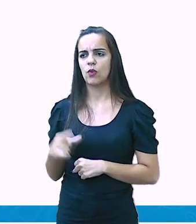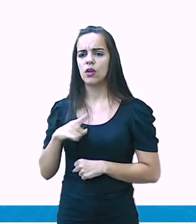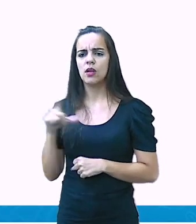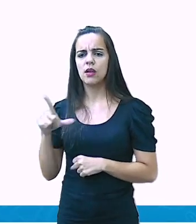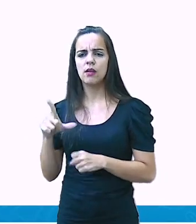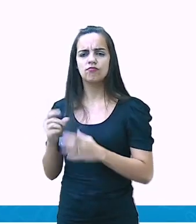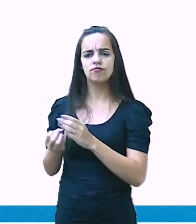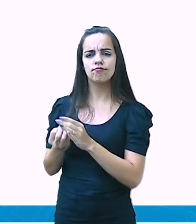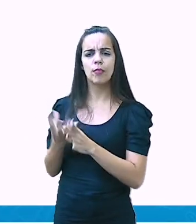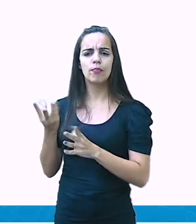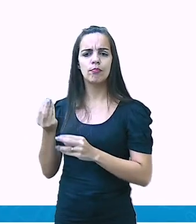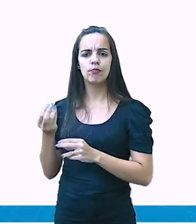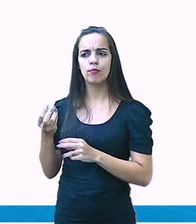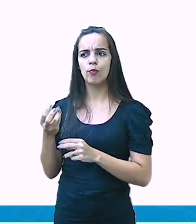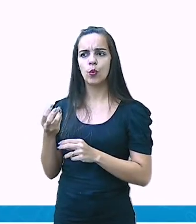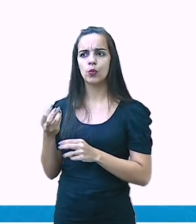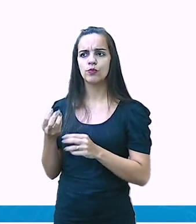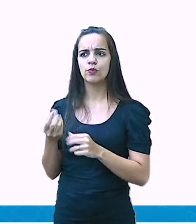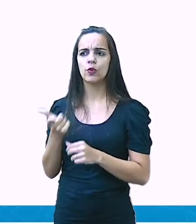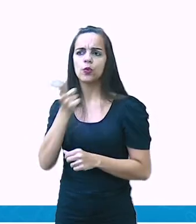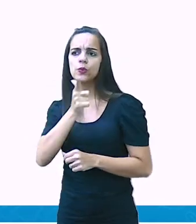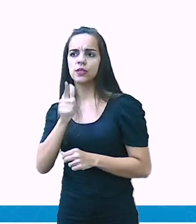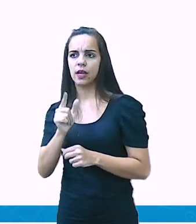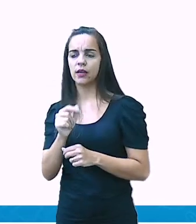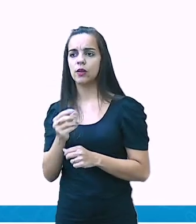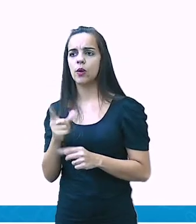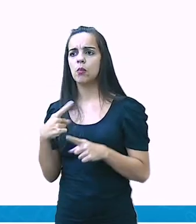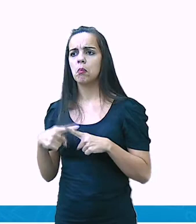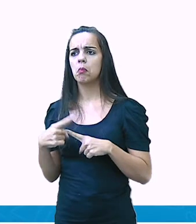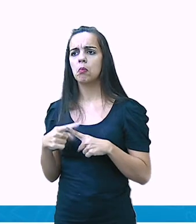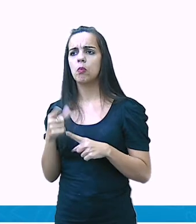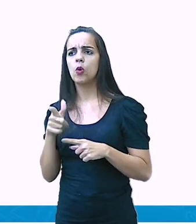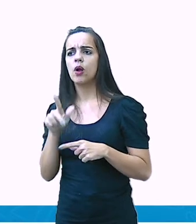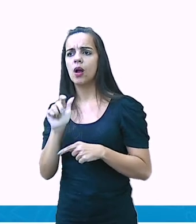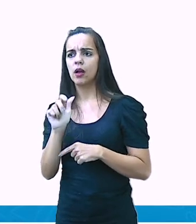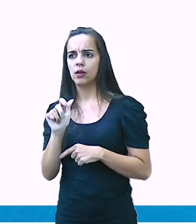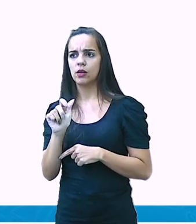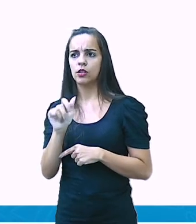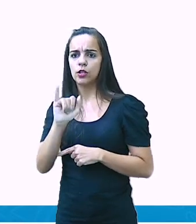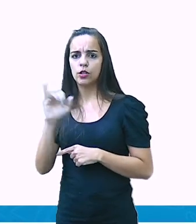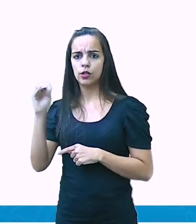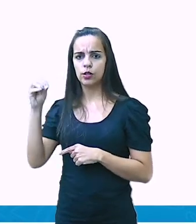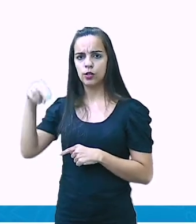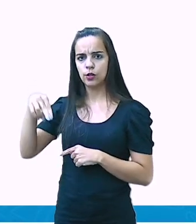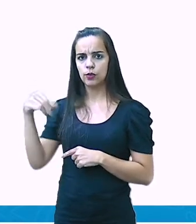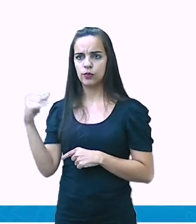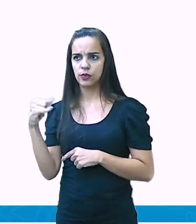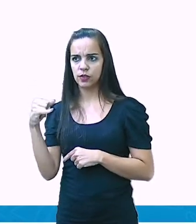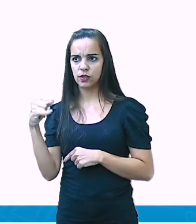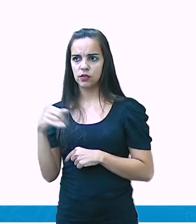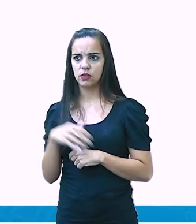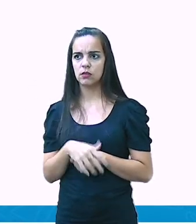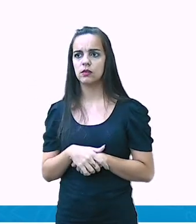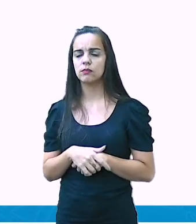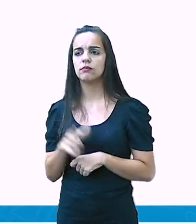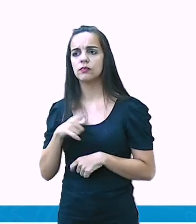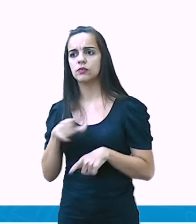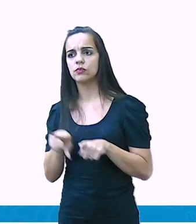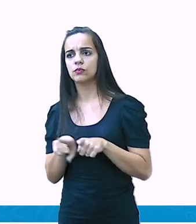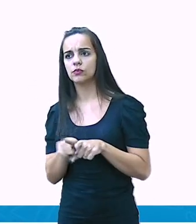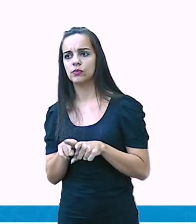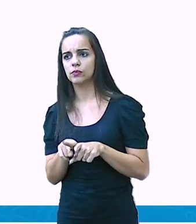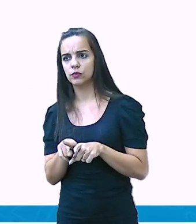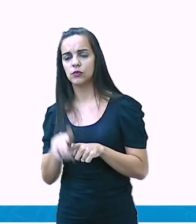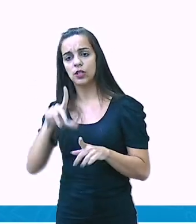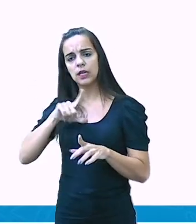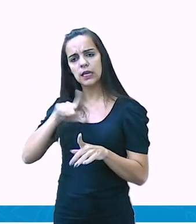negativo. Mas, assim como tem o íon negativo, terá também o